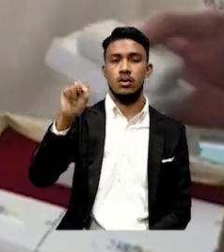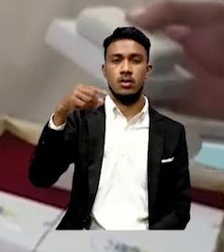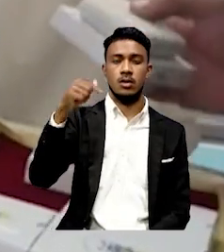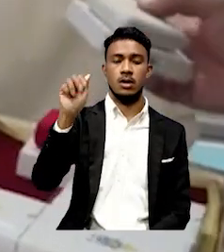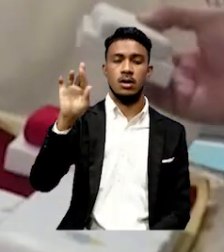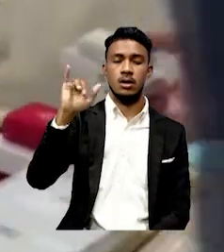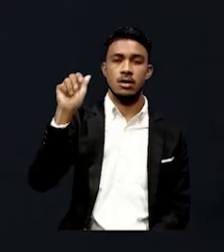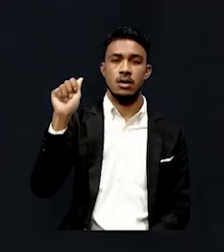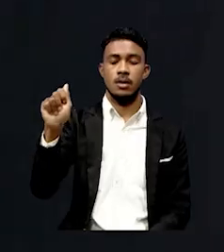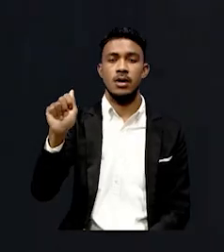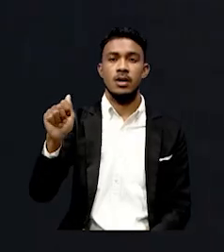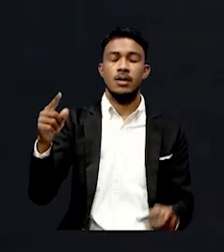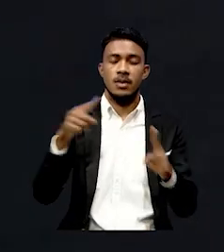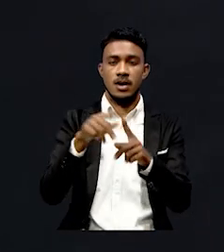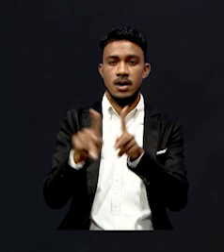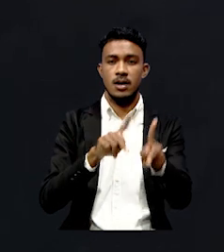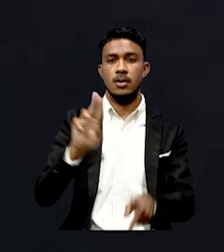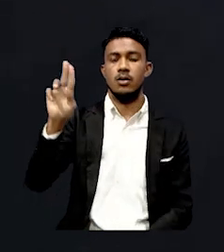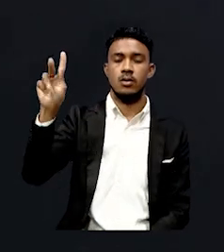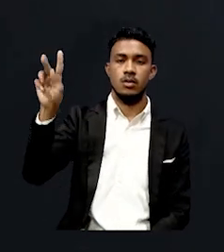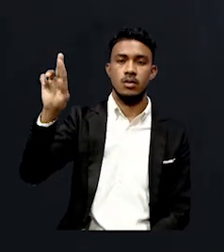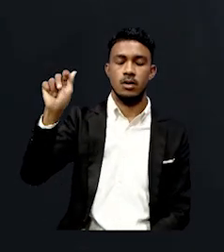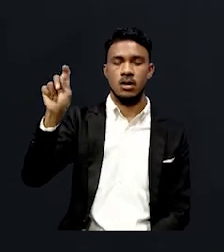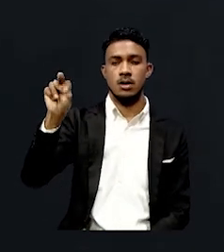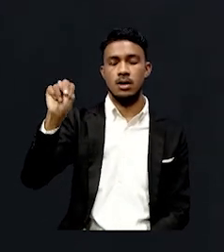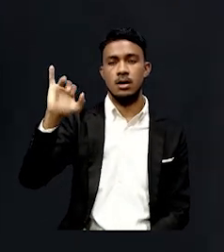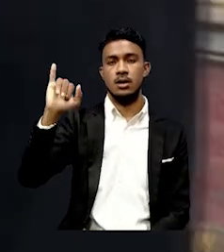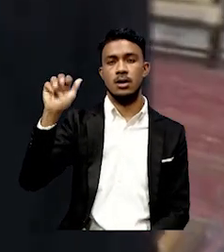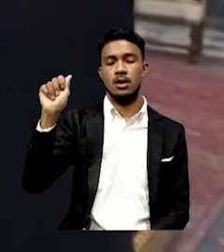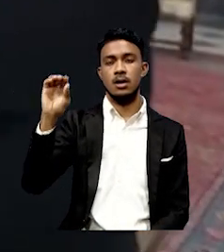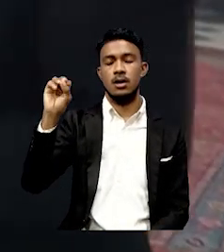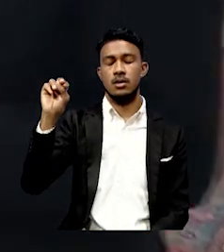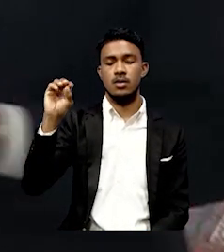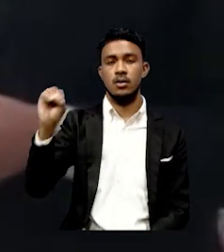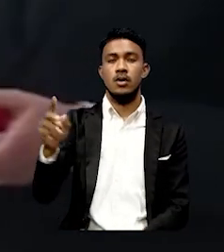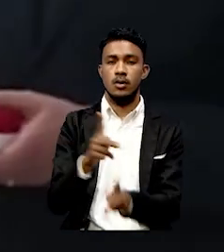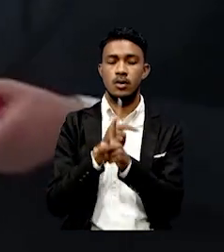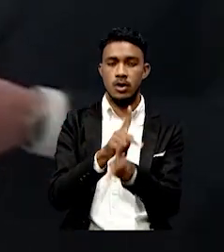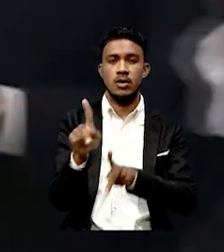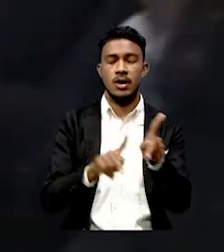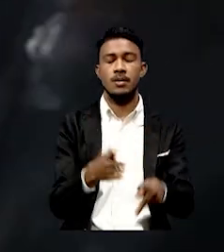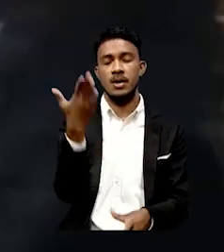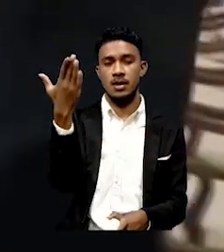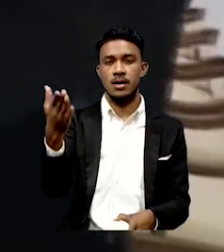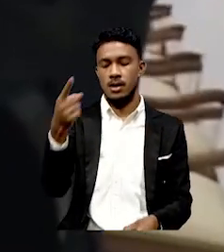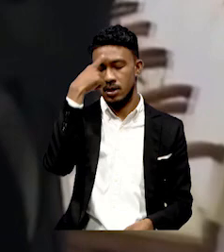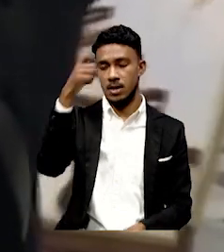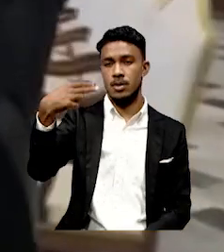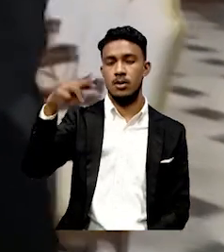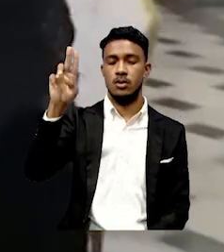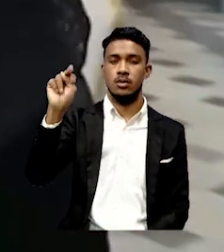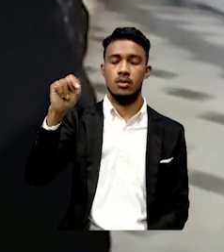refugiado ucraniano, quando o primeiro-ministro Hungária mantém política onde assegura migração refere, também Hungária